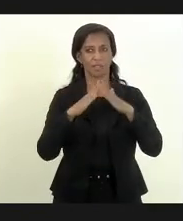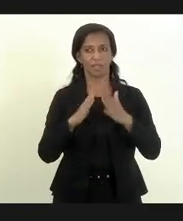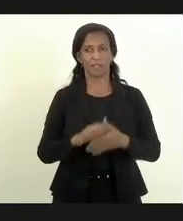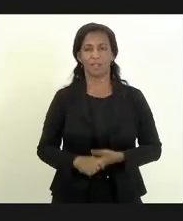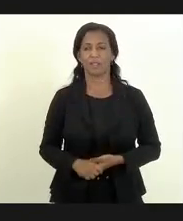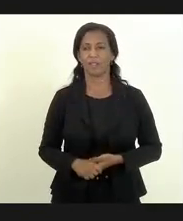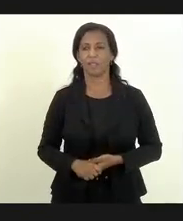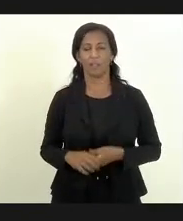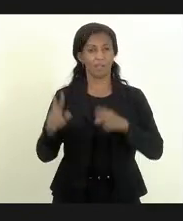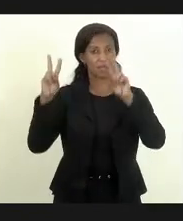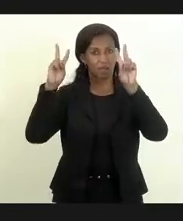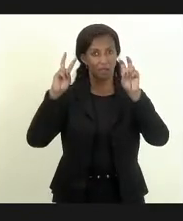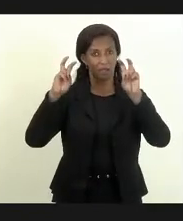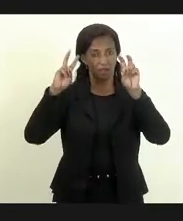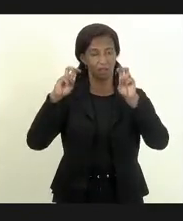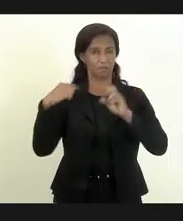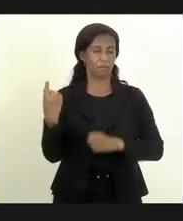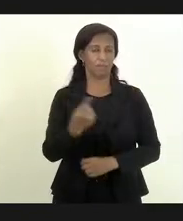para a gente